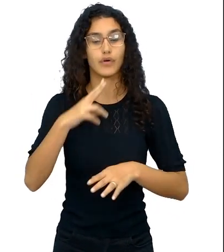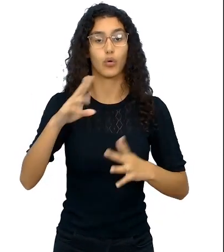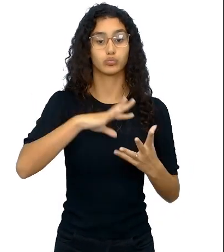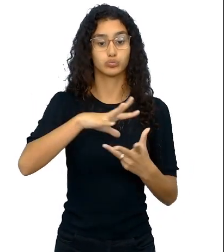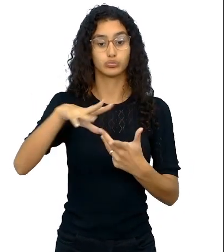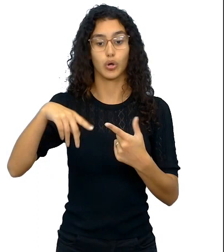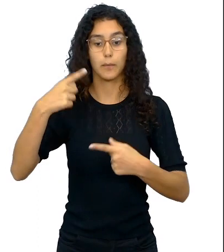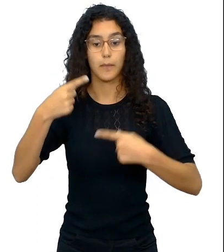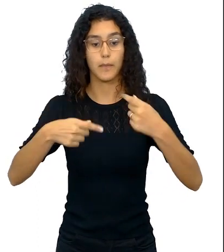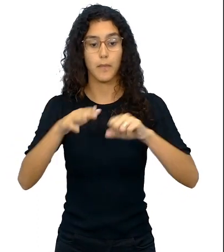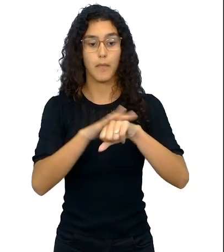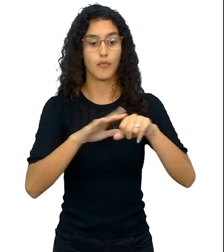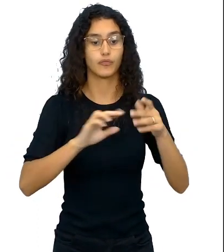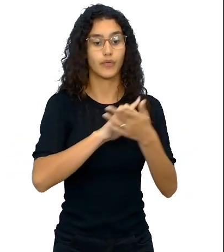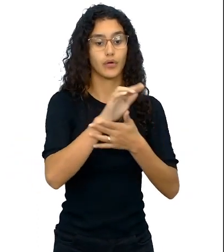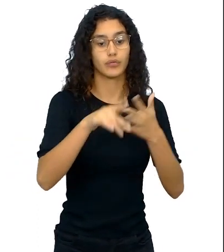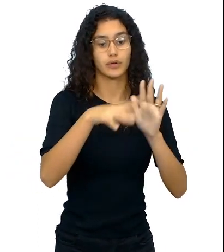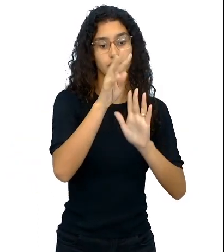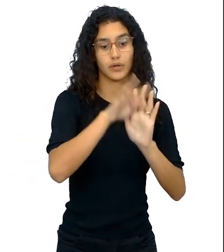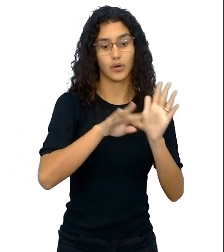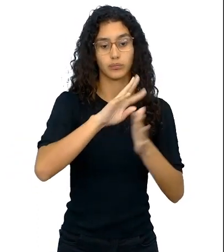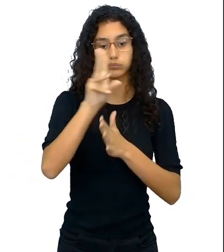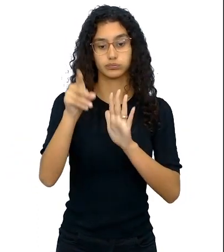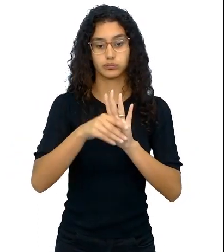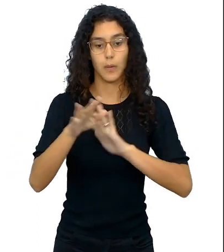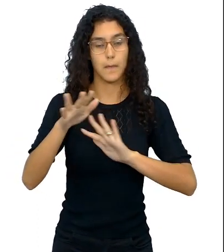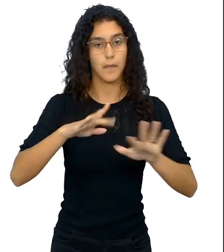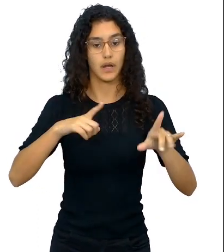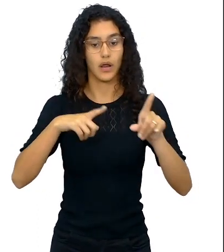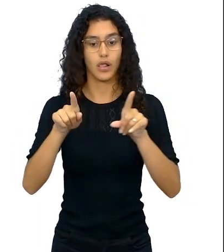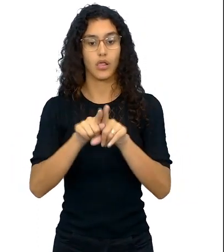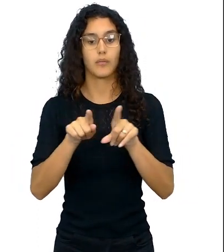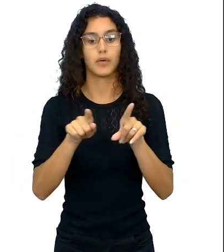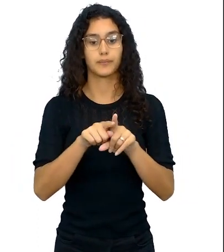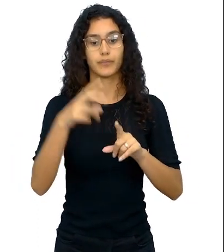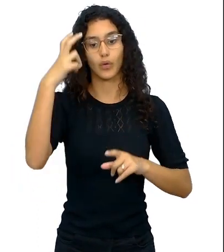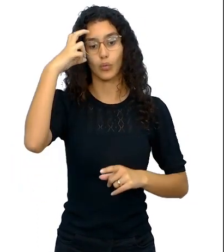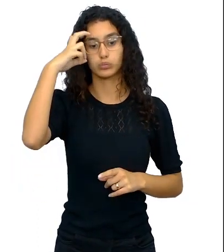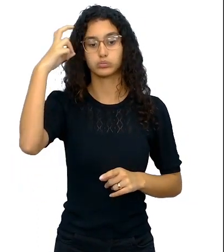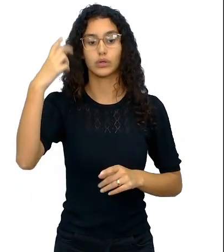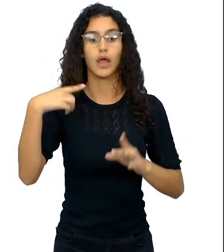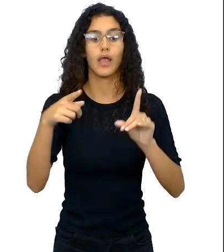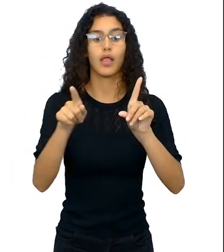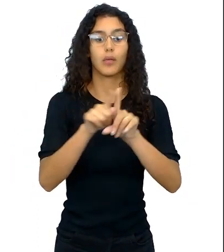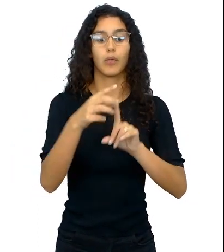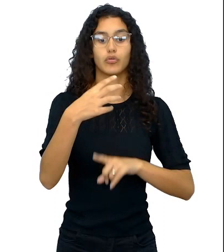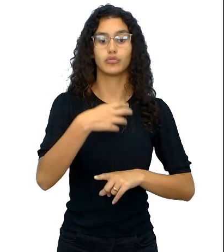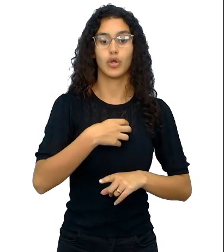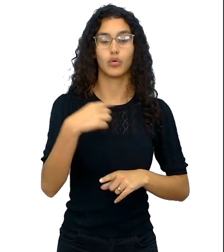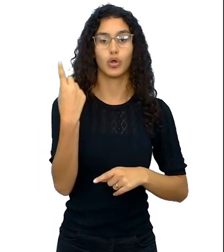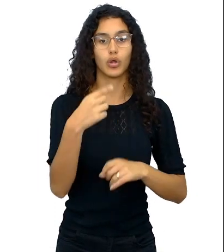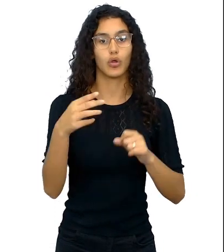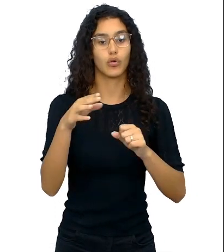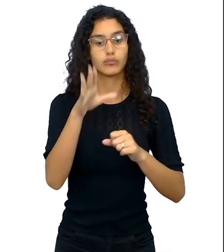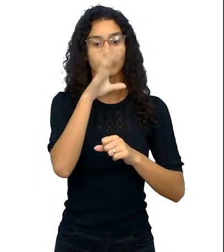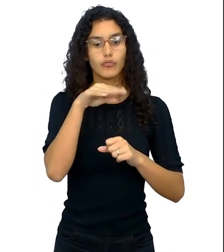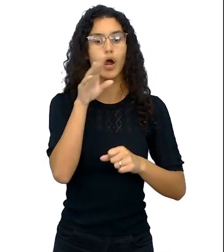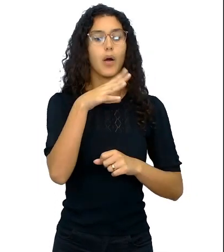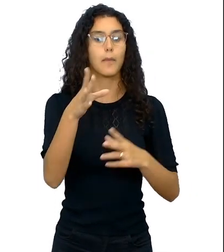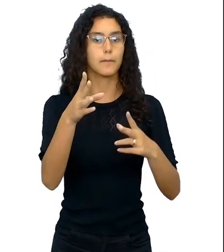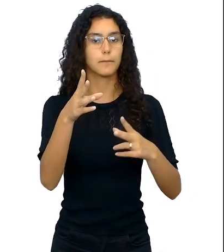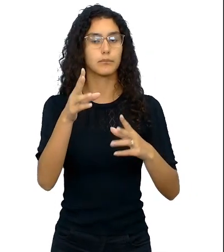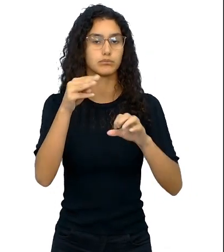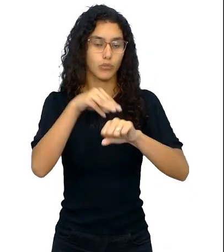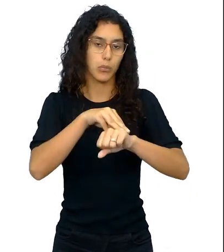de mundo, diálogos com outros textos, inserções em movimentos estéticos e culturais, e o modo como dialogam com o presente.